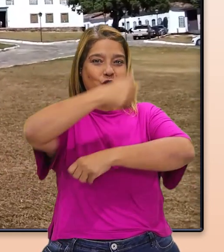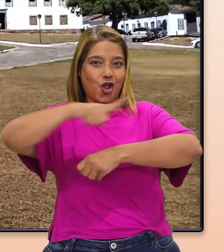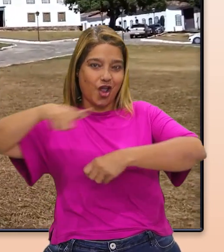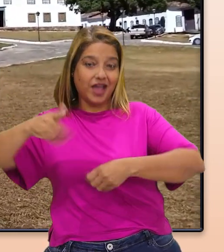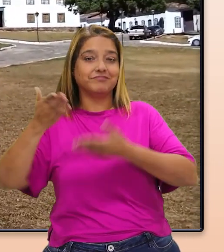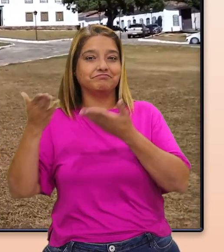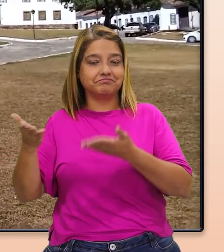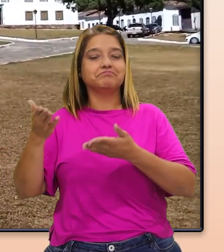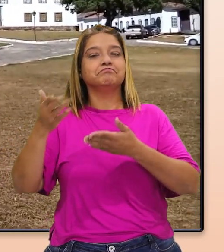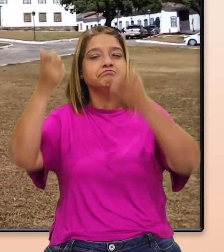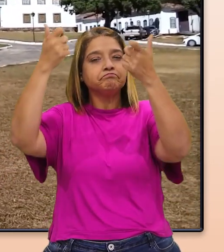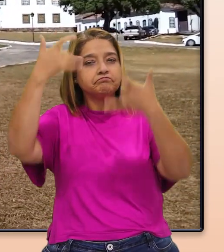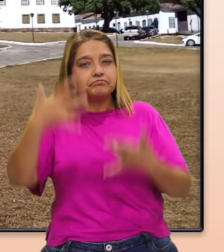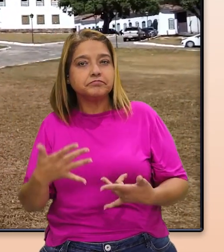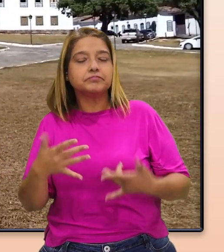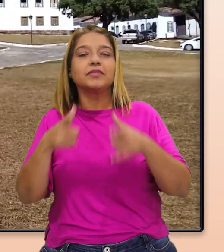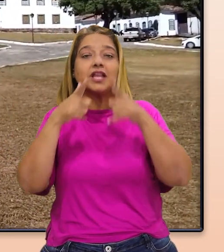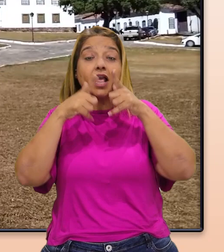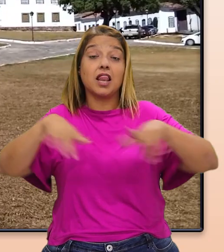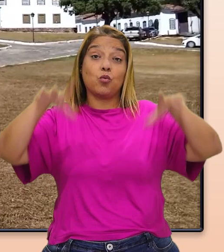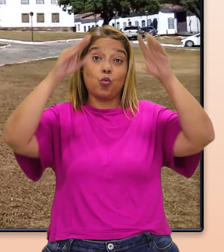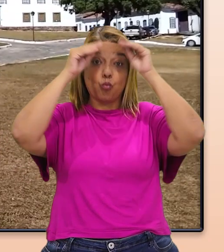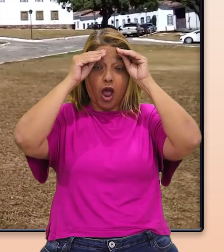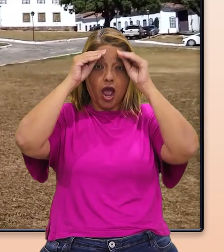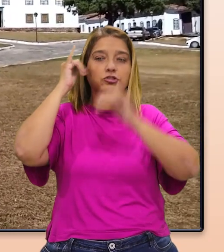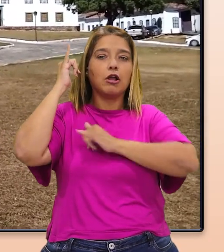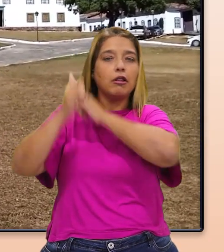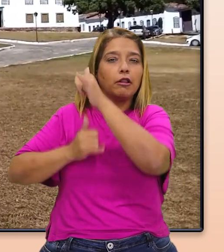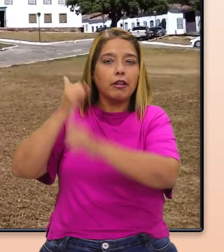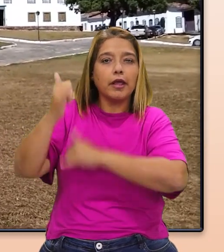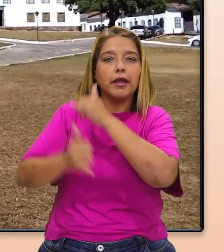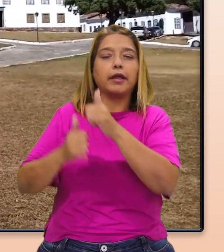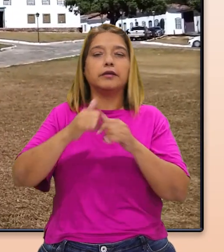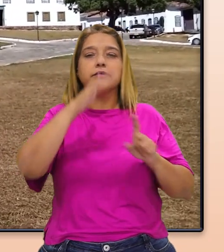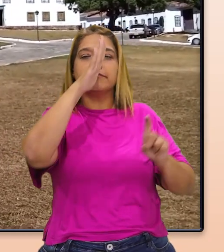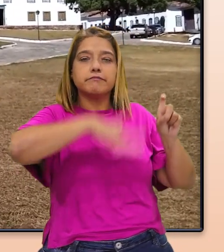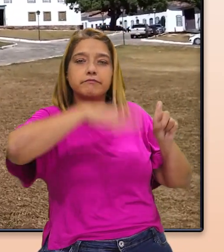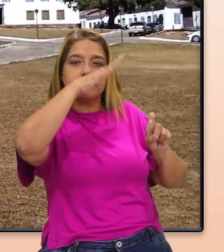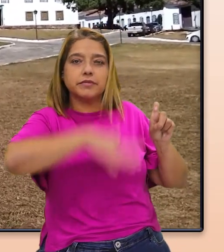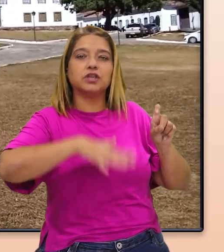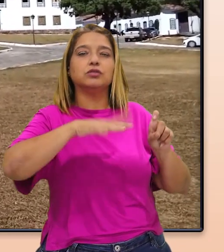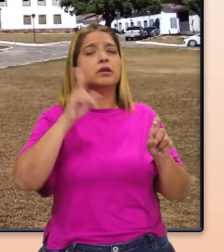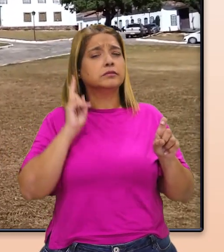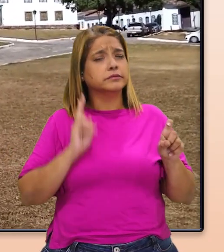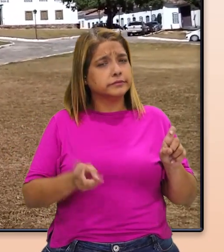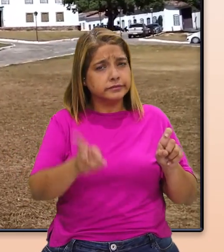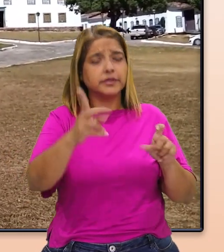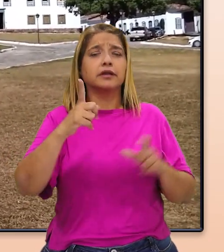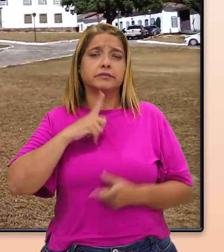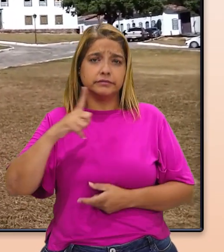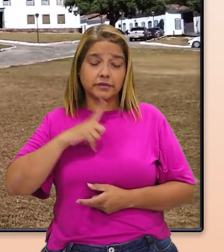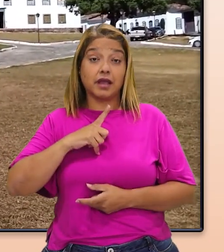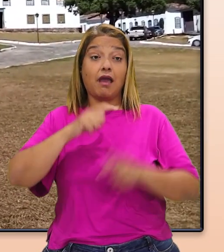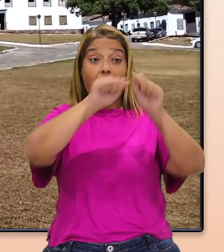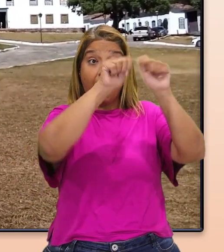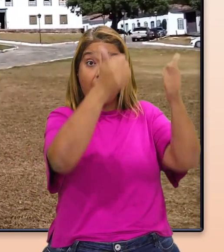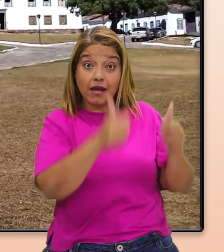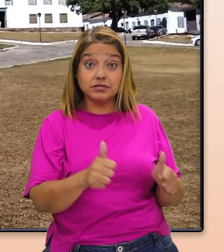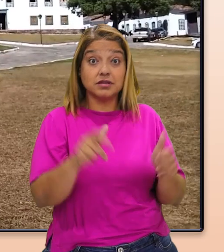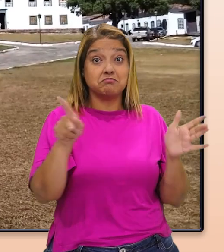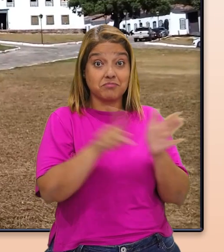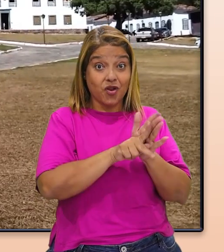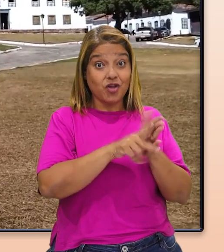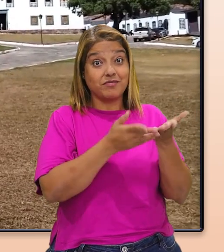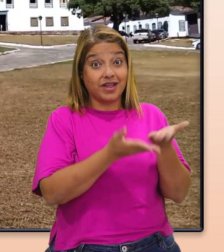Goiás que aqui fala esta linguagem a além das Lendas dos mitos que ainda permeiam vivo seja no